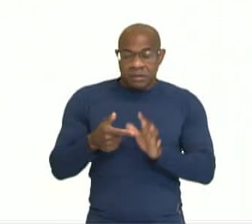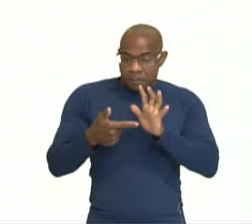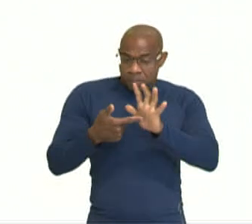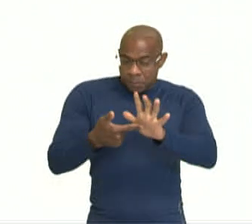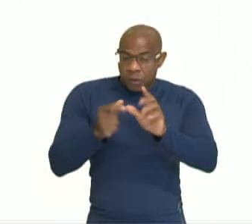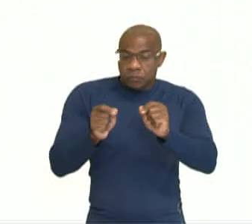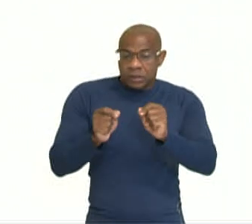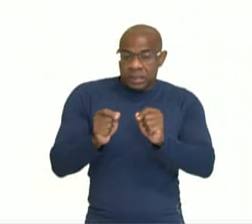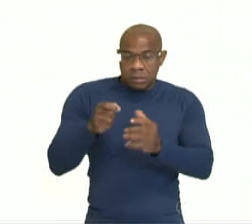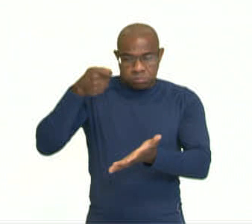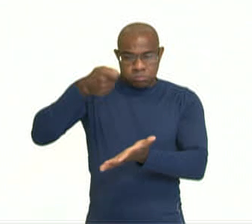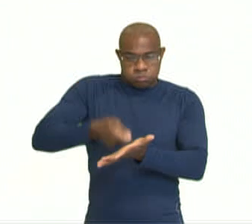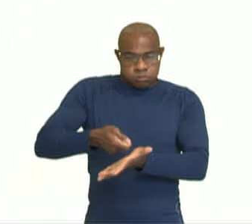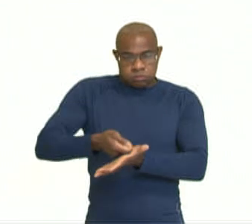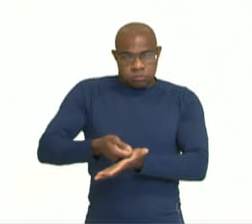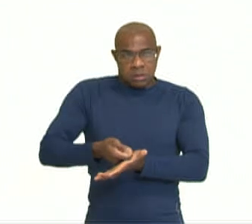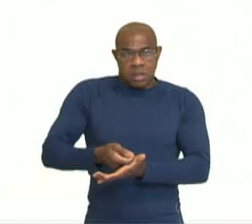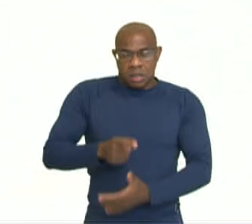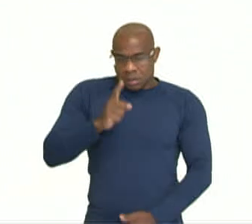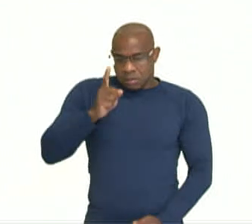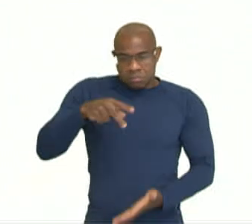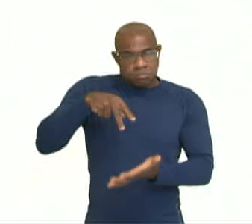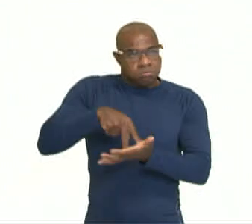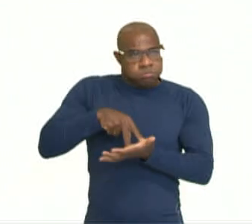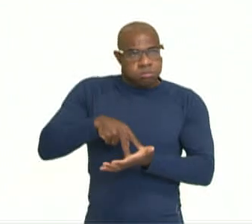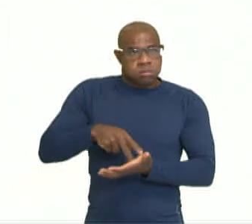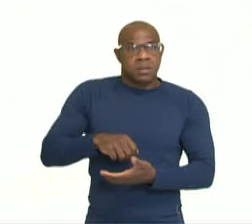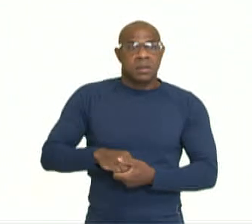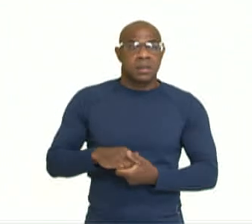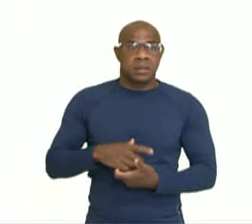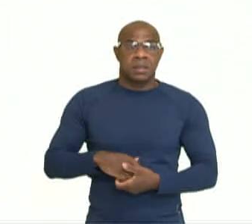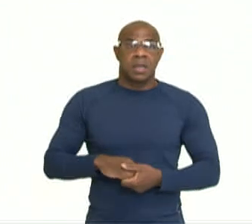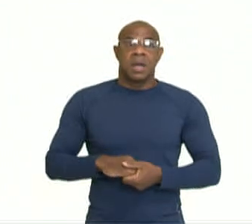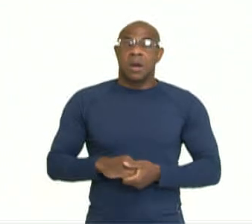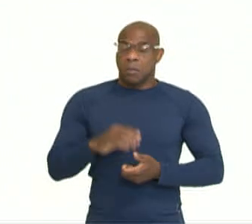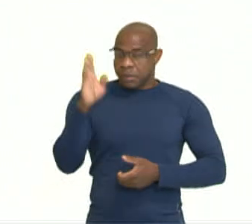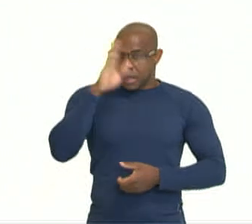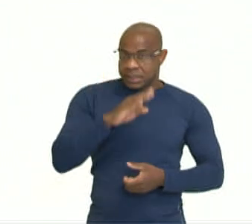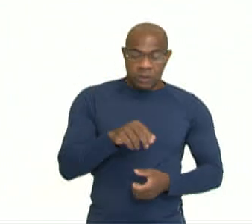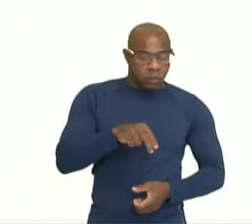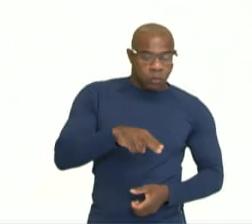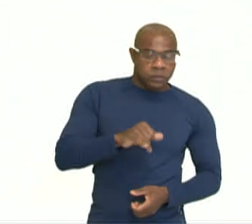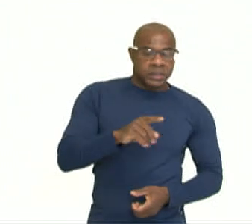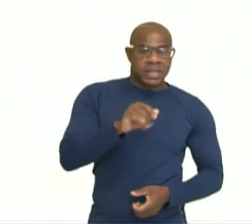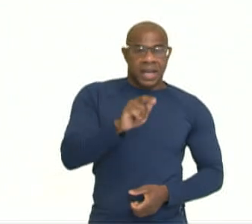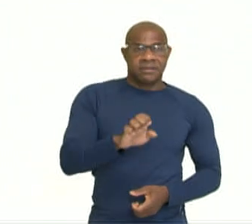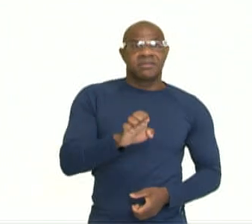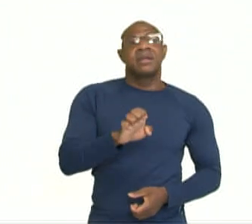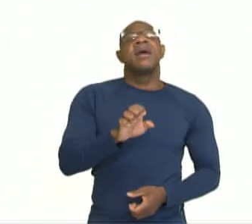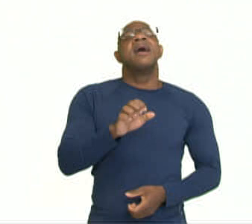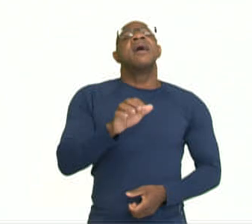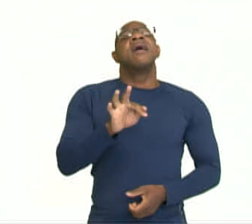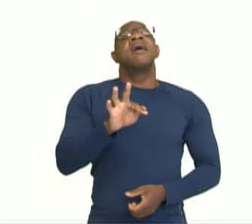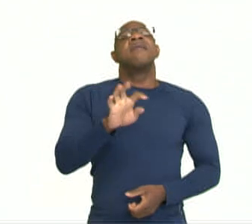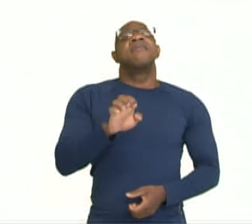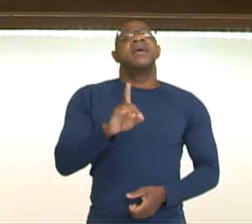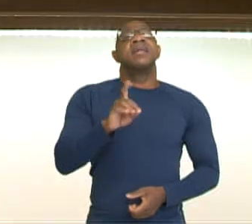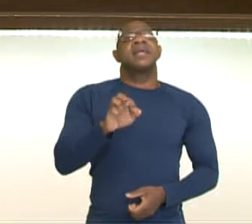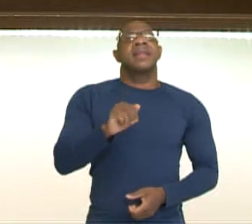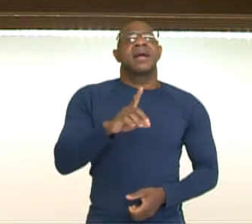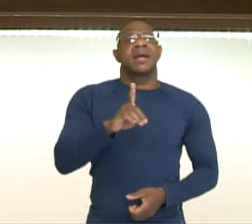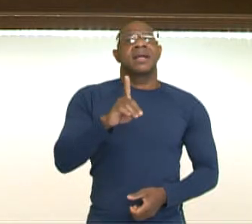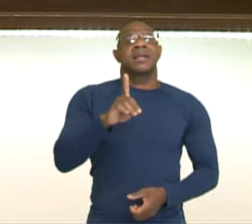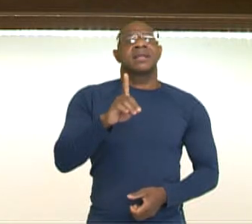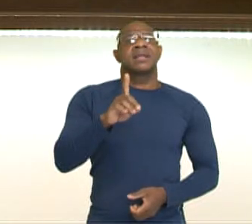Você fala, veja, em termos de Brasil, unidade federativa. Nos Estados Unidos, você identifica